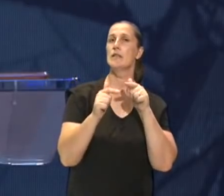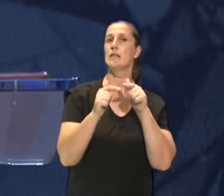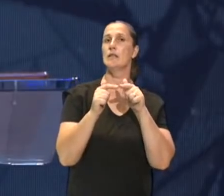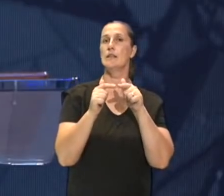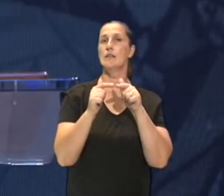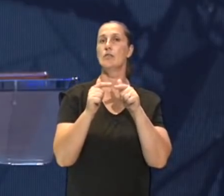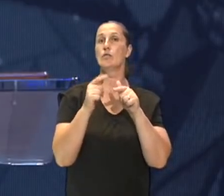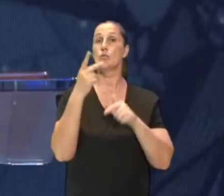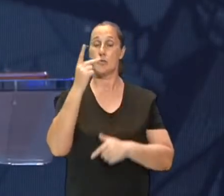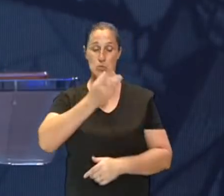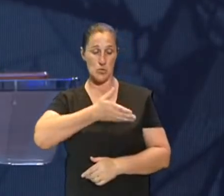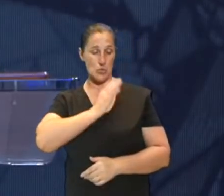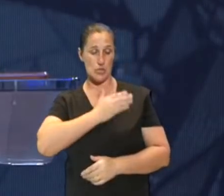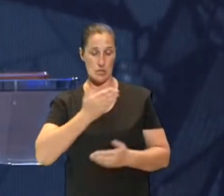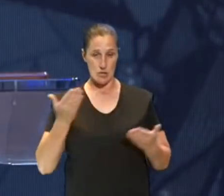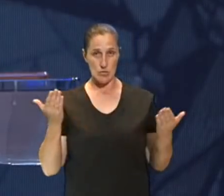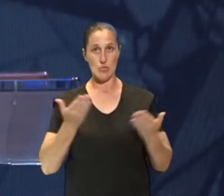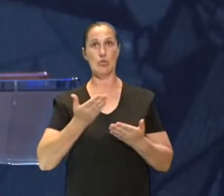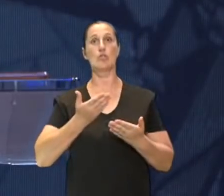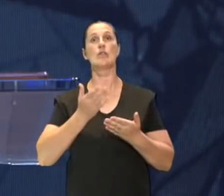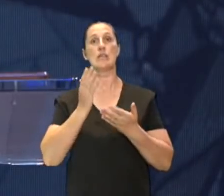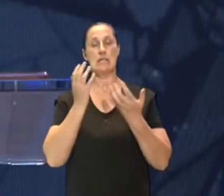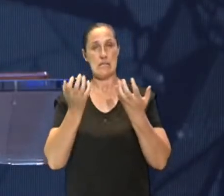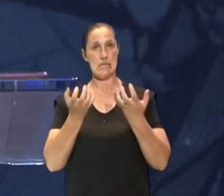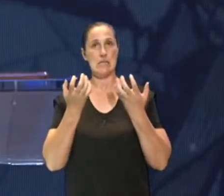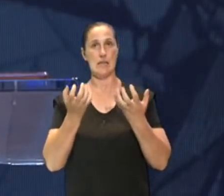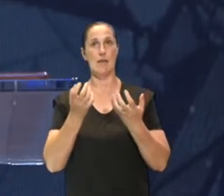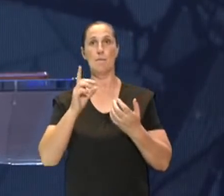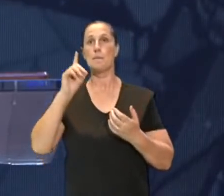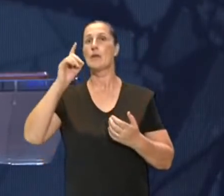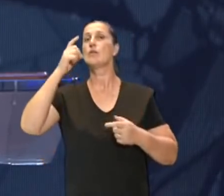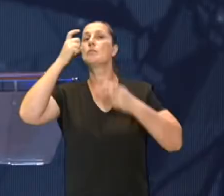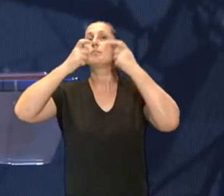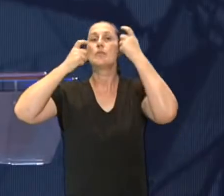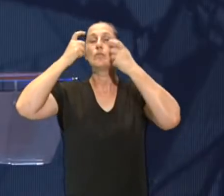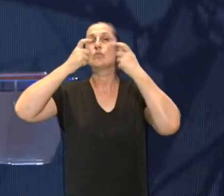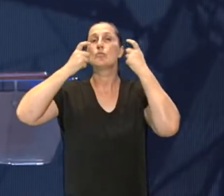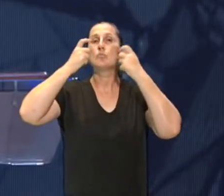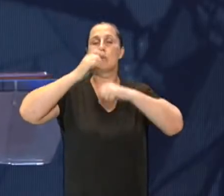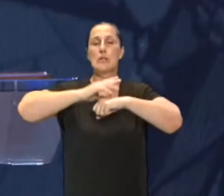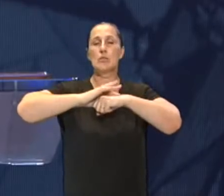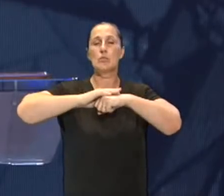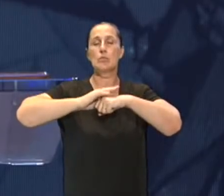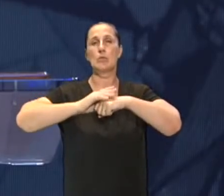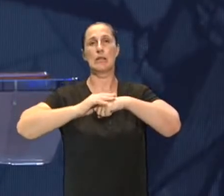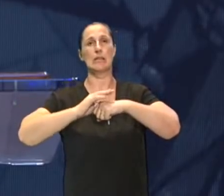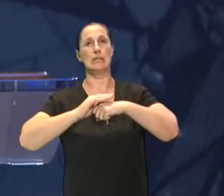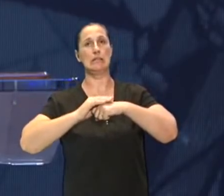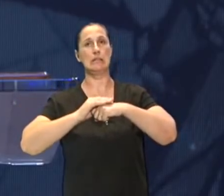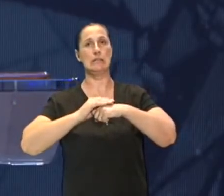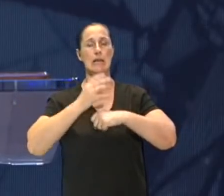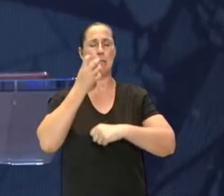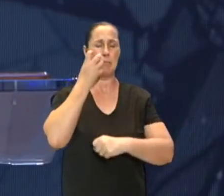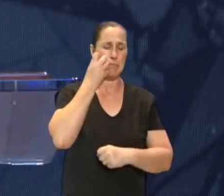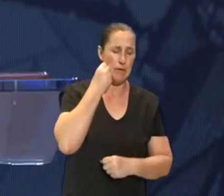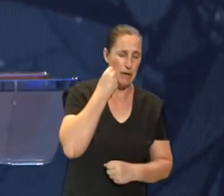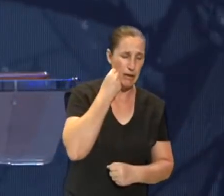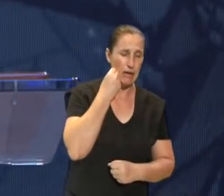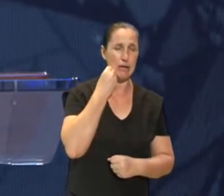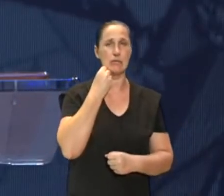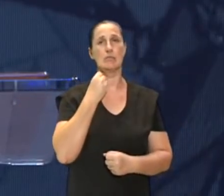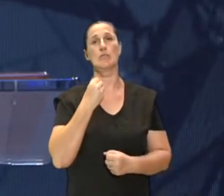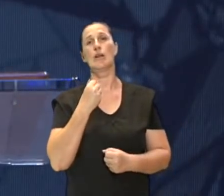seu coração. Ele se importa com a sua enfermidade, com a sua dor, com a sua mágoa, com a sua